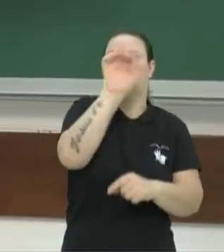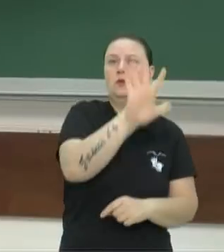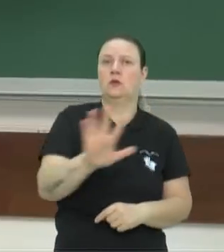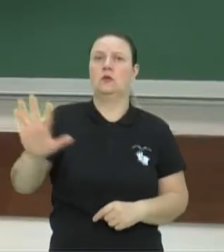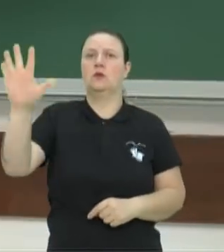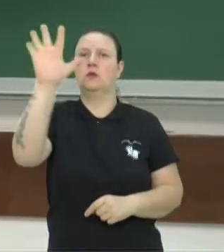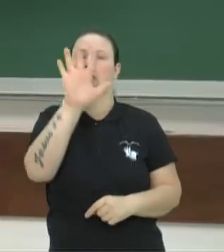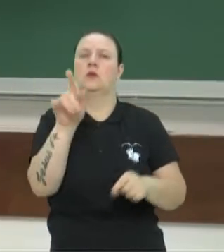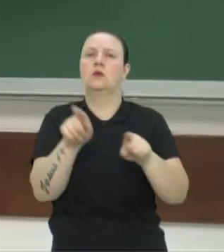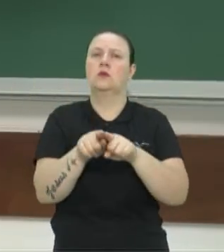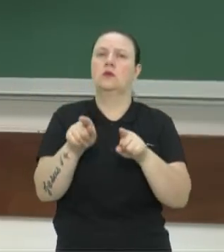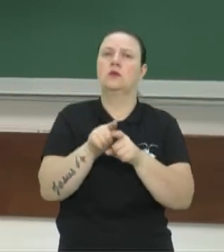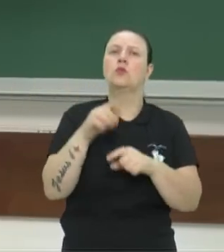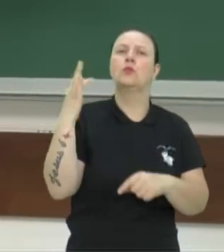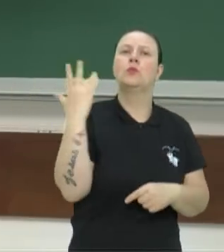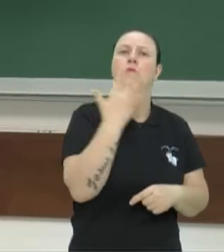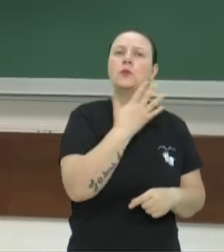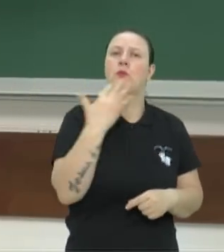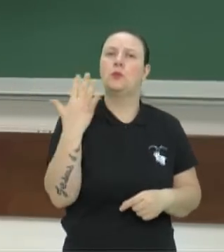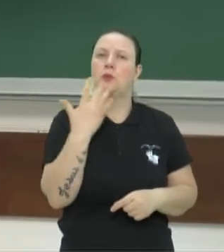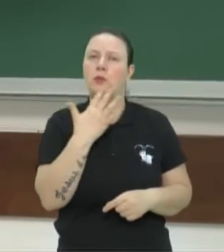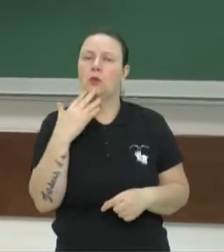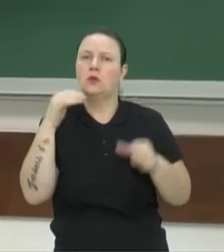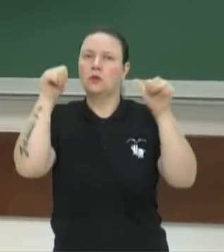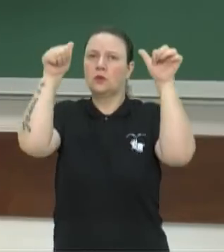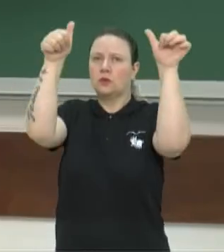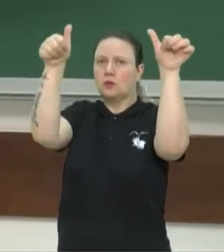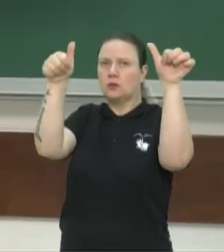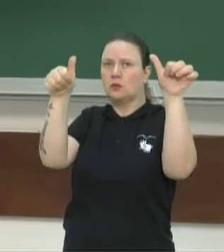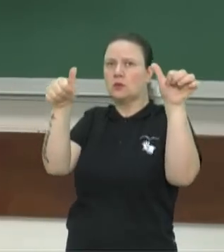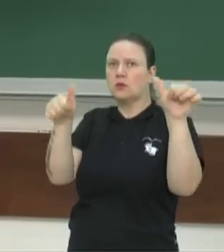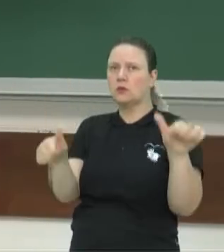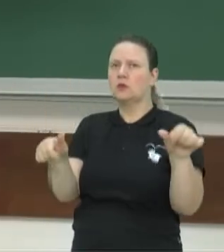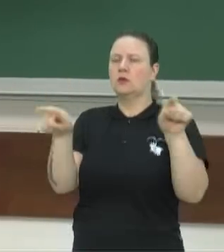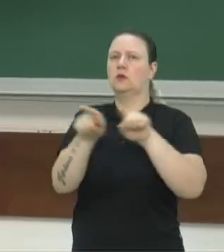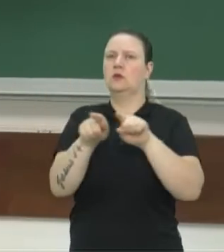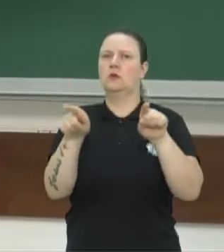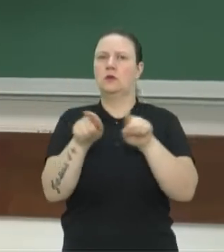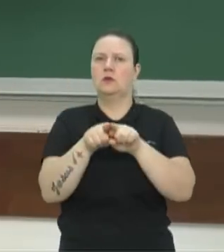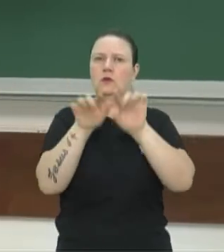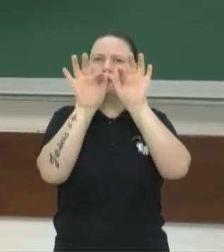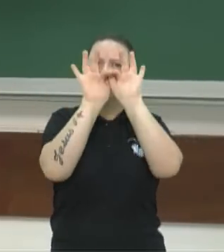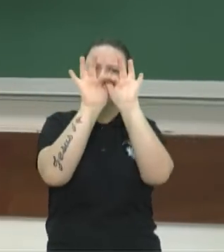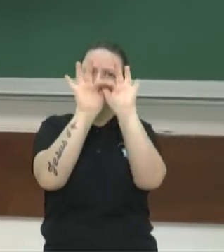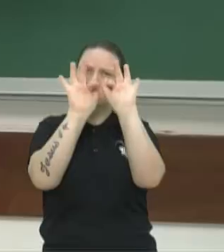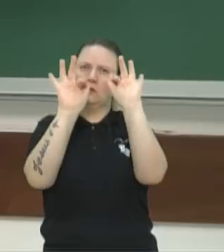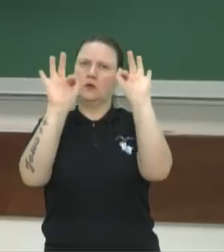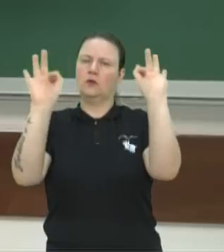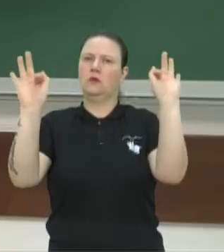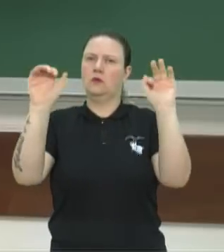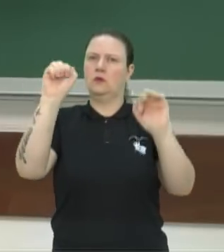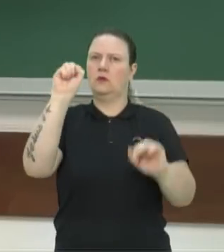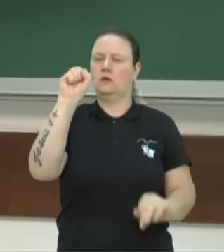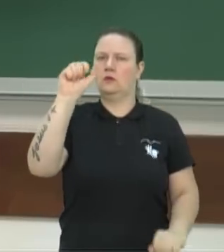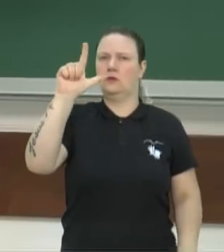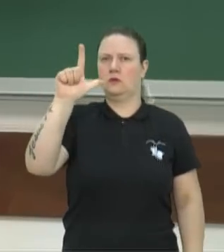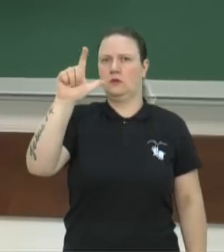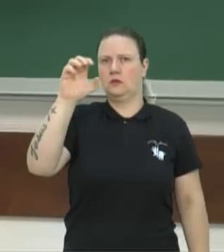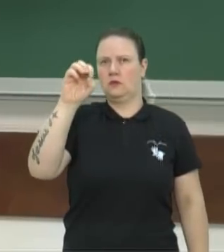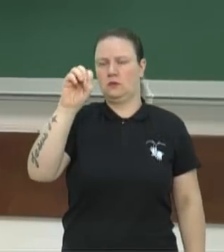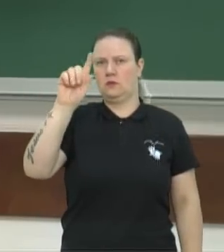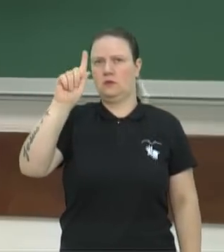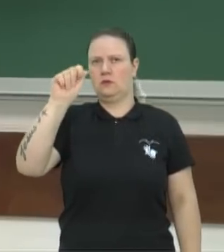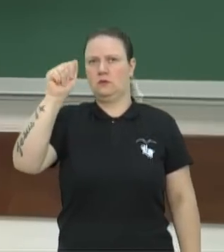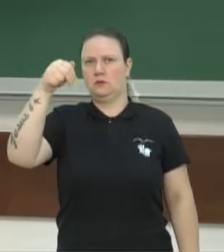foi colocada, as cores que estão no cartaz, o slogan, que é uma frase para chamar a atenção, não é